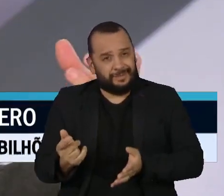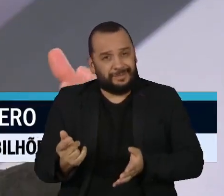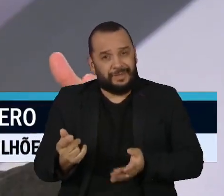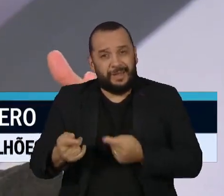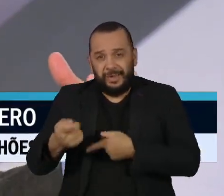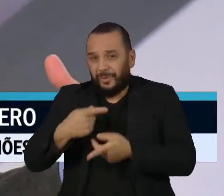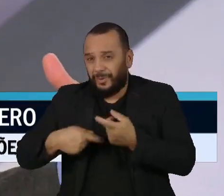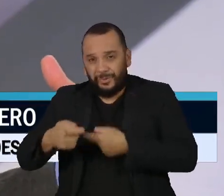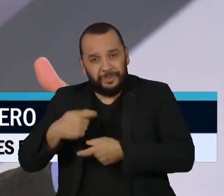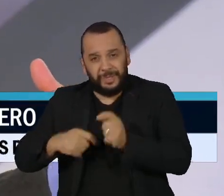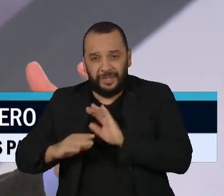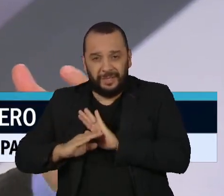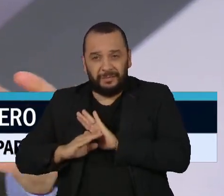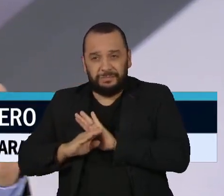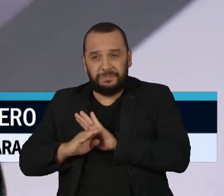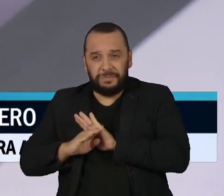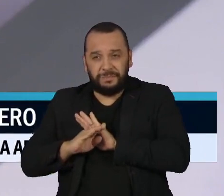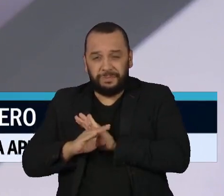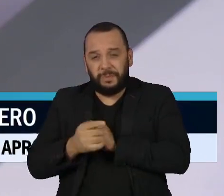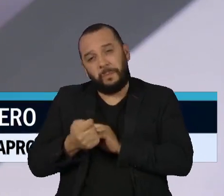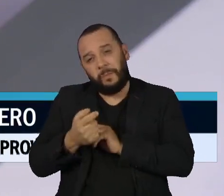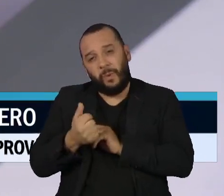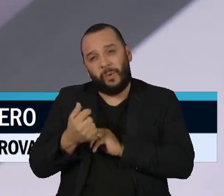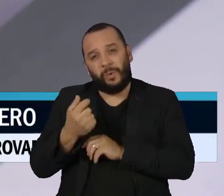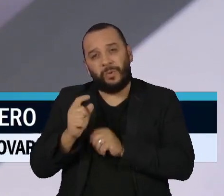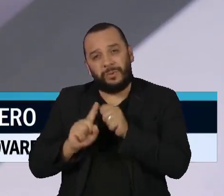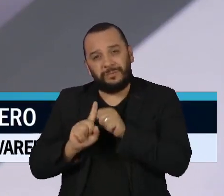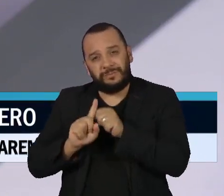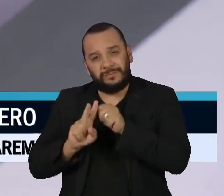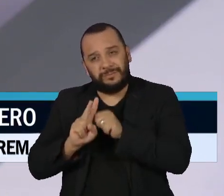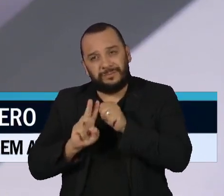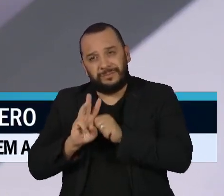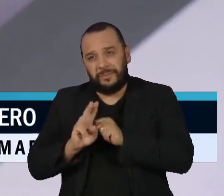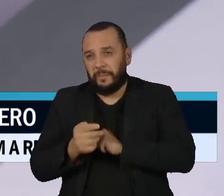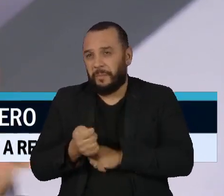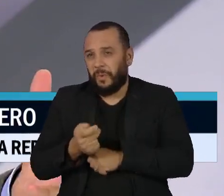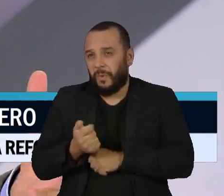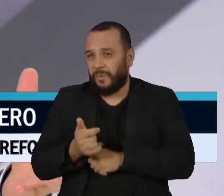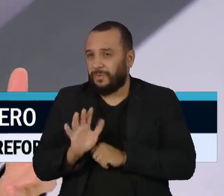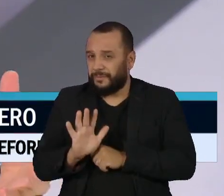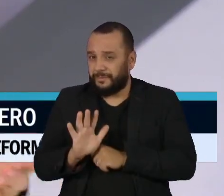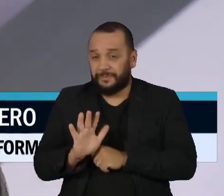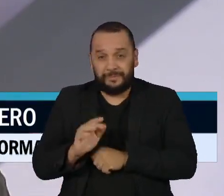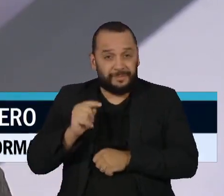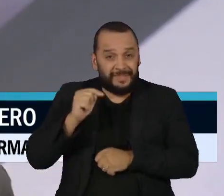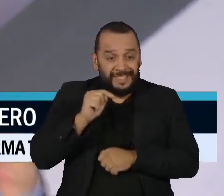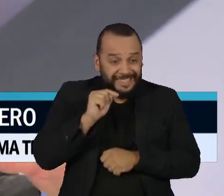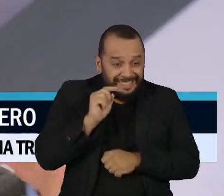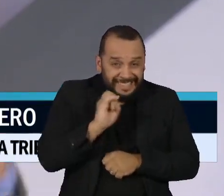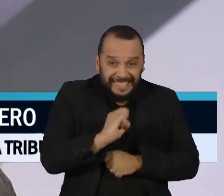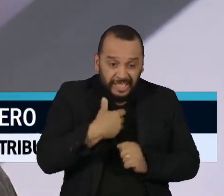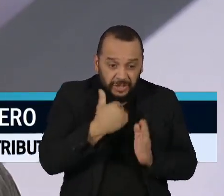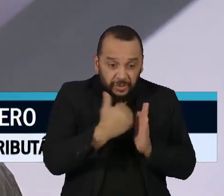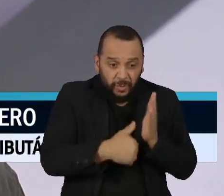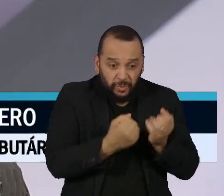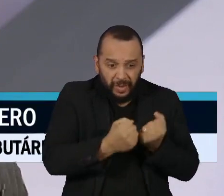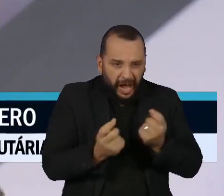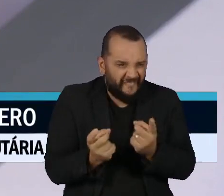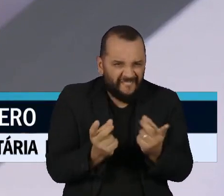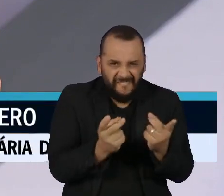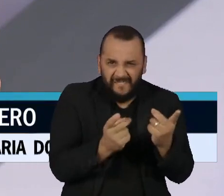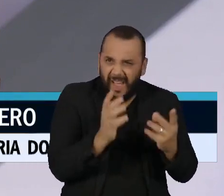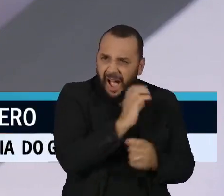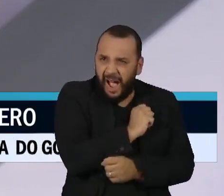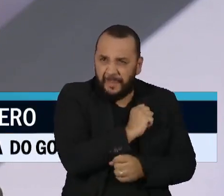que assustou todo mundo no primeiro trimestre, e focando uma indústria que reage muito rápido, porque é uma indústria já